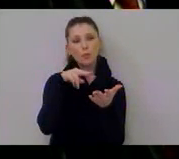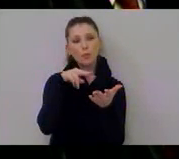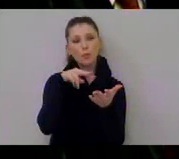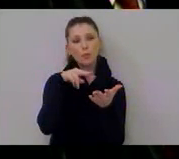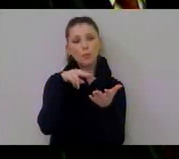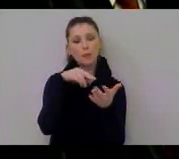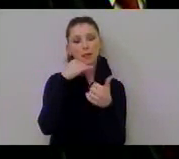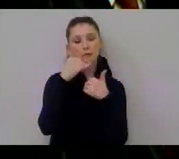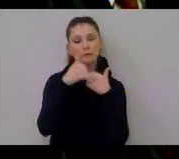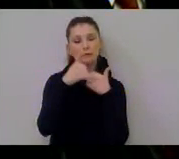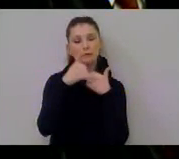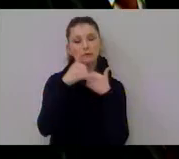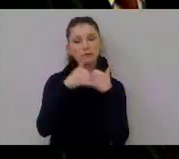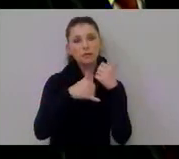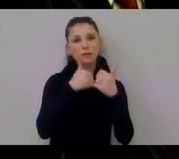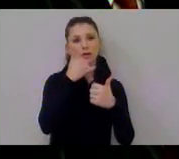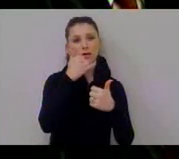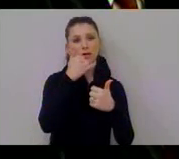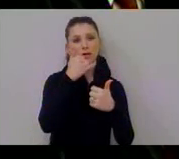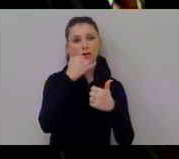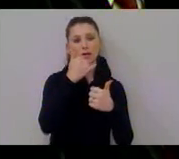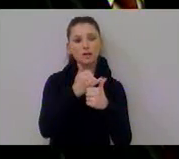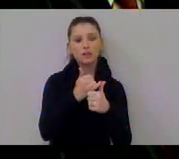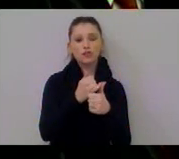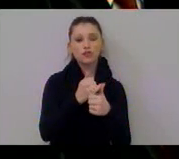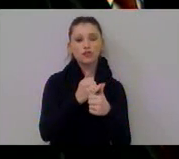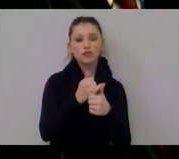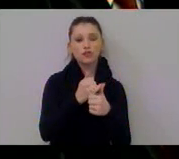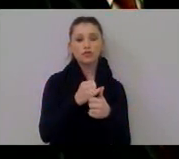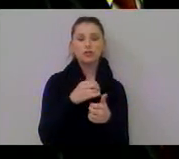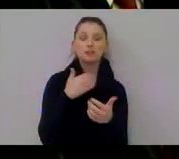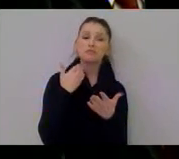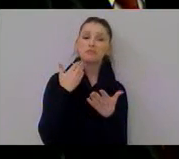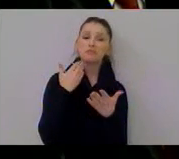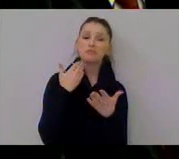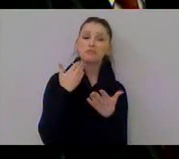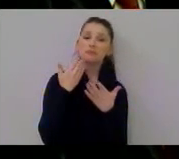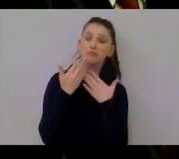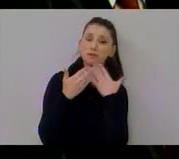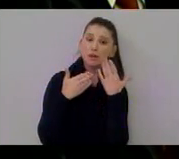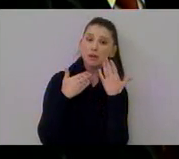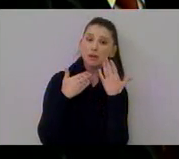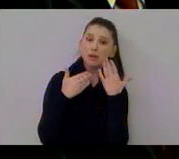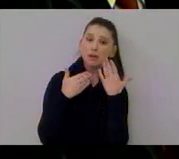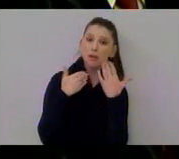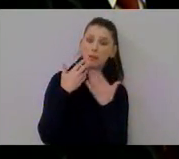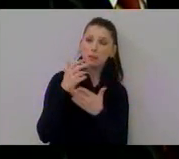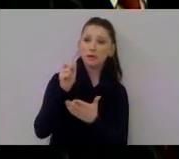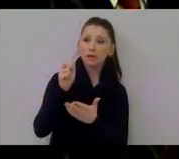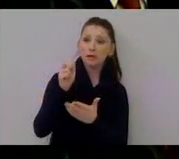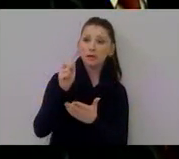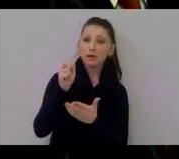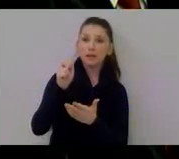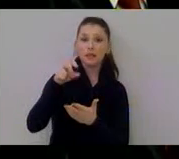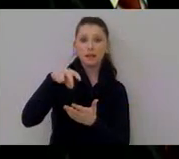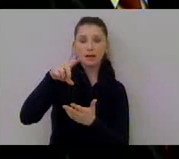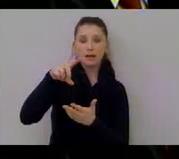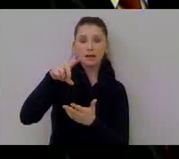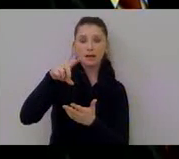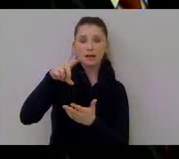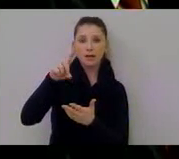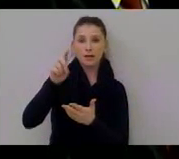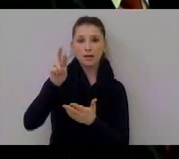que disse, inclusive, André, que tu tens um potencial muito grande